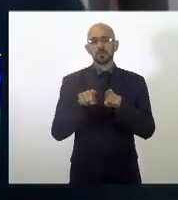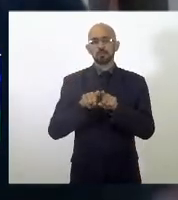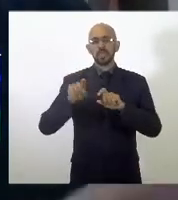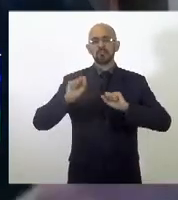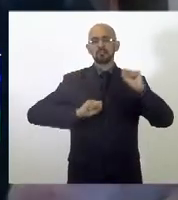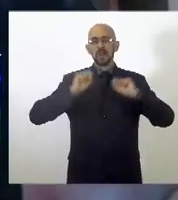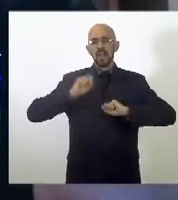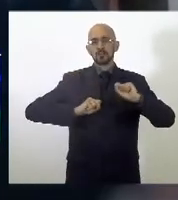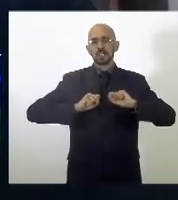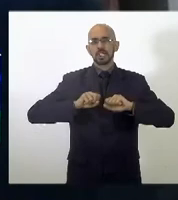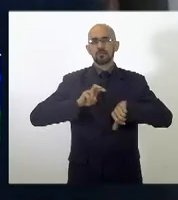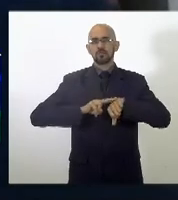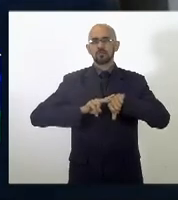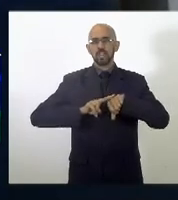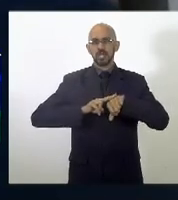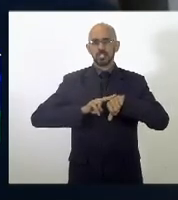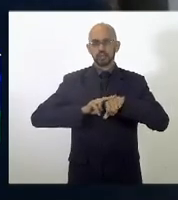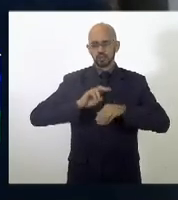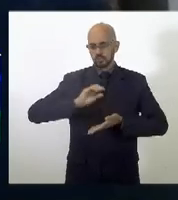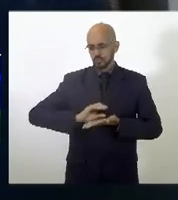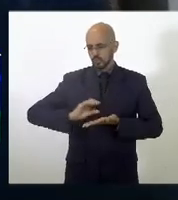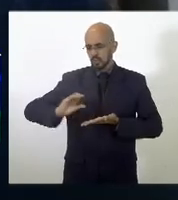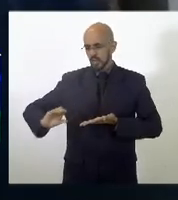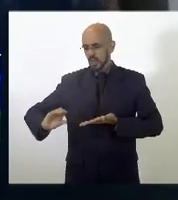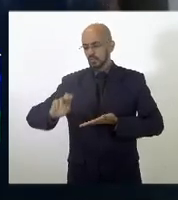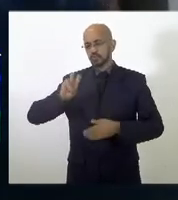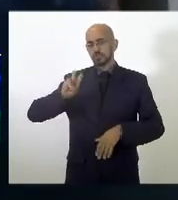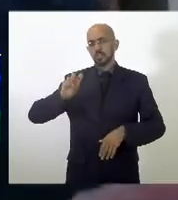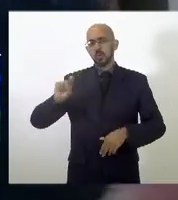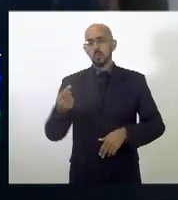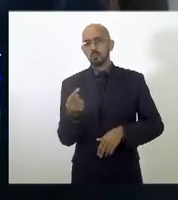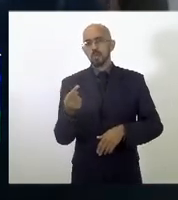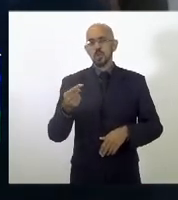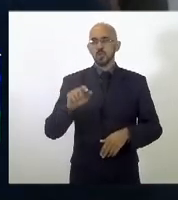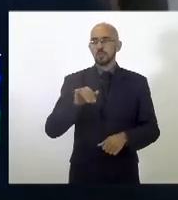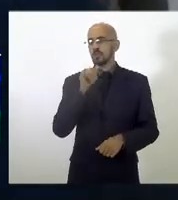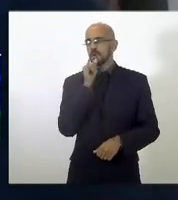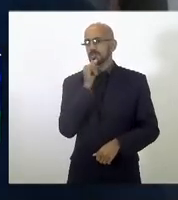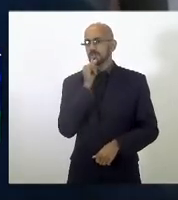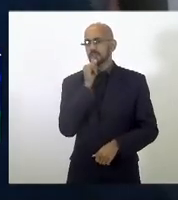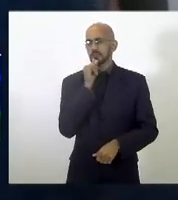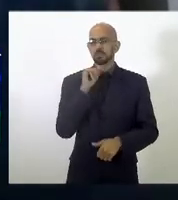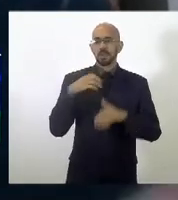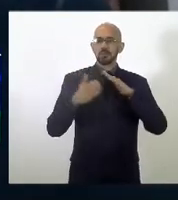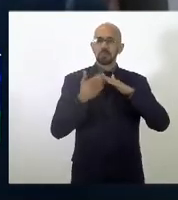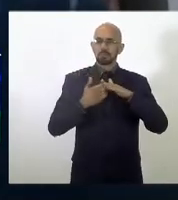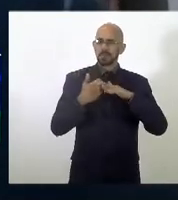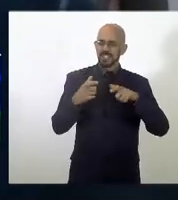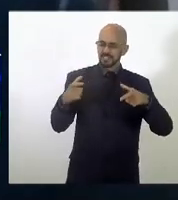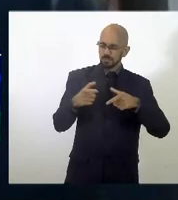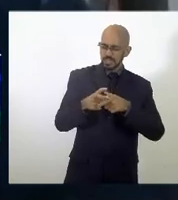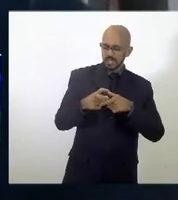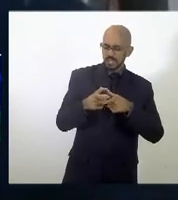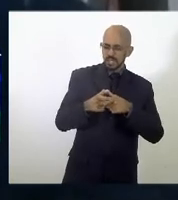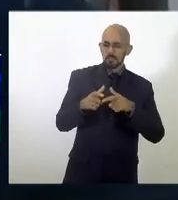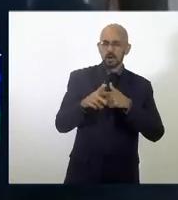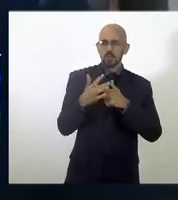né? Um microcrédito de 5 mil para uma pequena, uma microempresa para